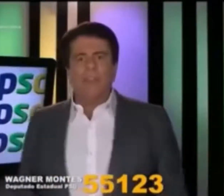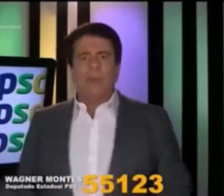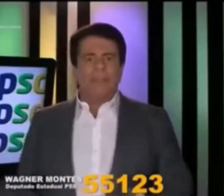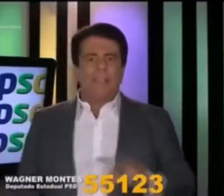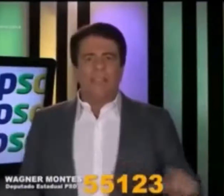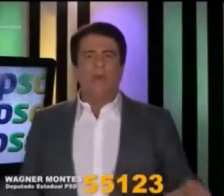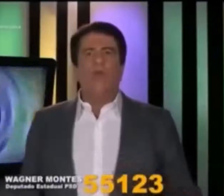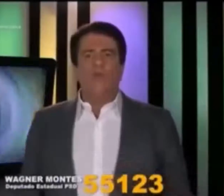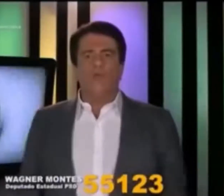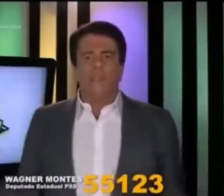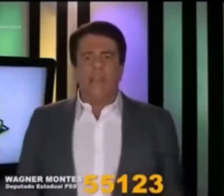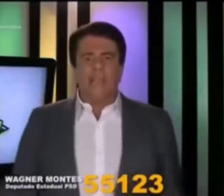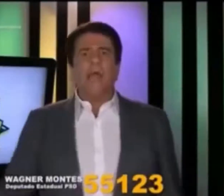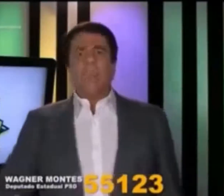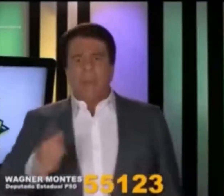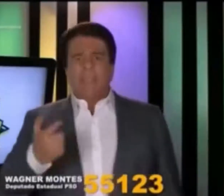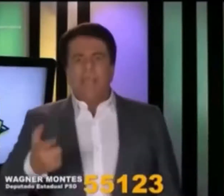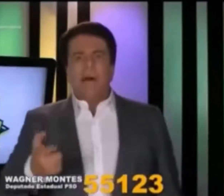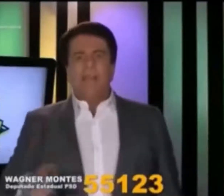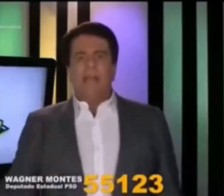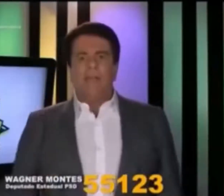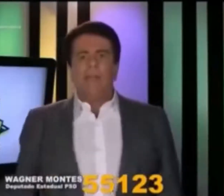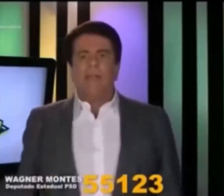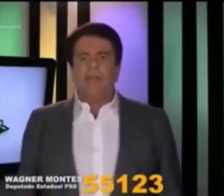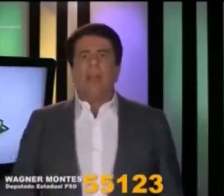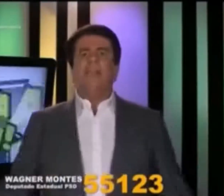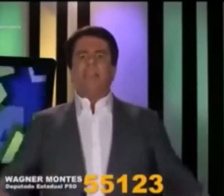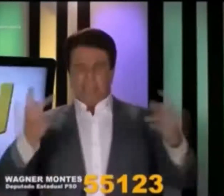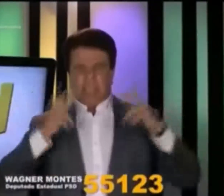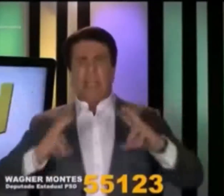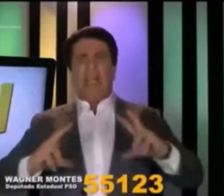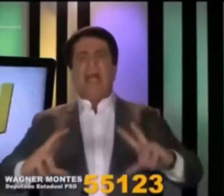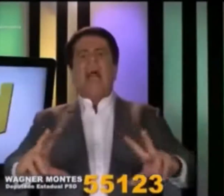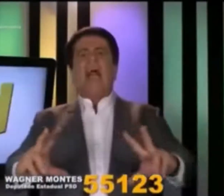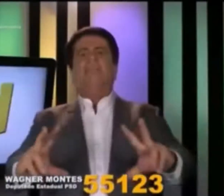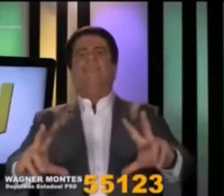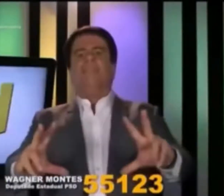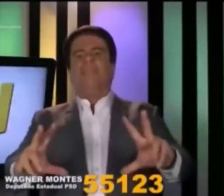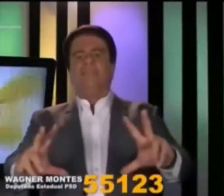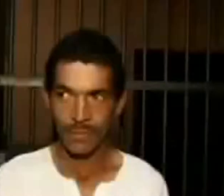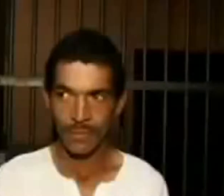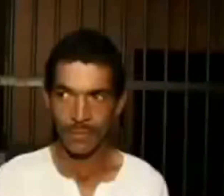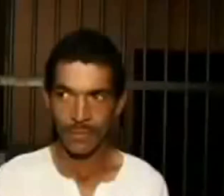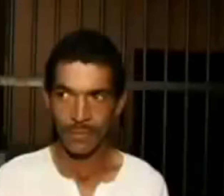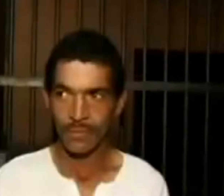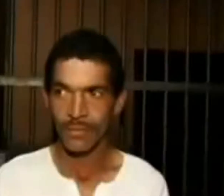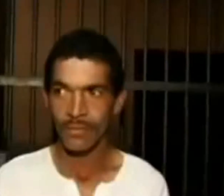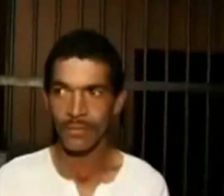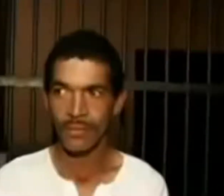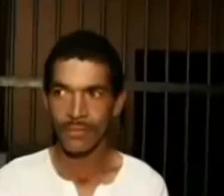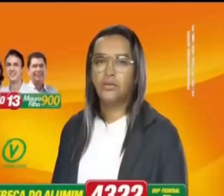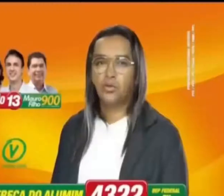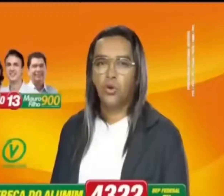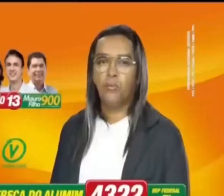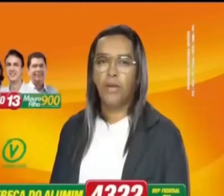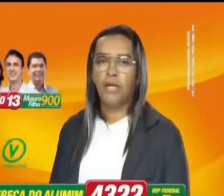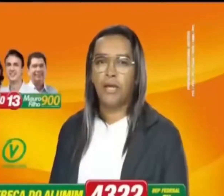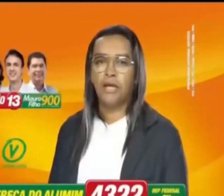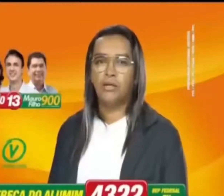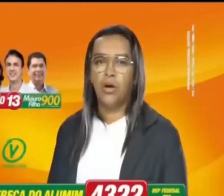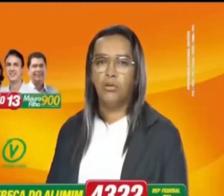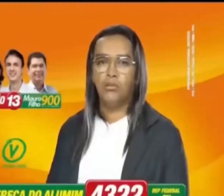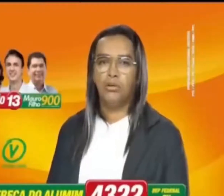deputado estadual, 55123, pra cima deles outra vez e escravo. Que é isso, rapaz?